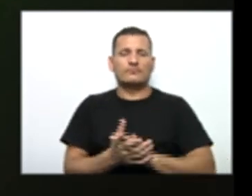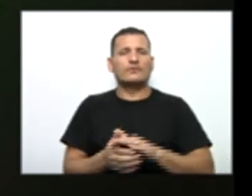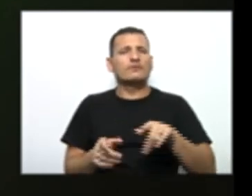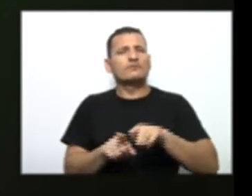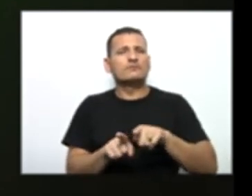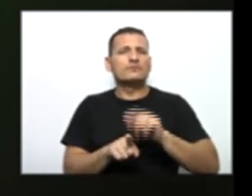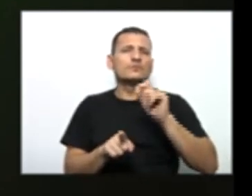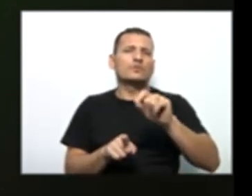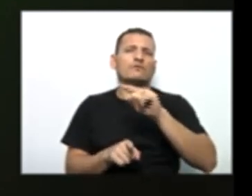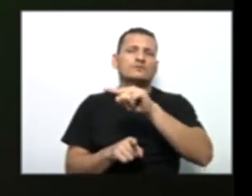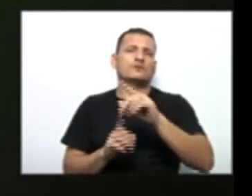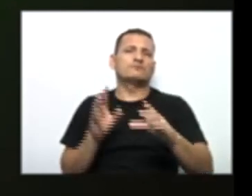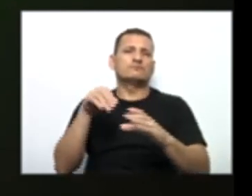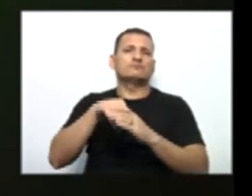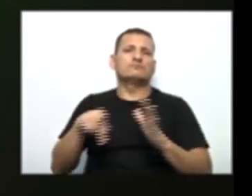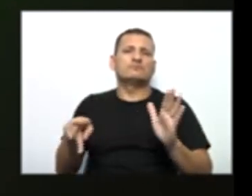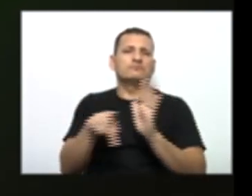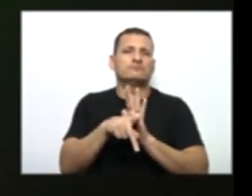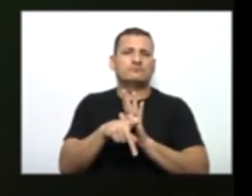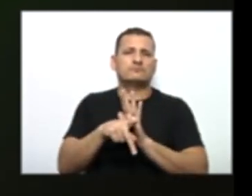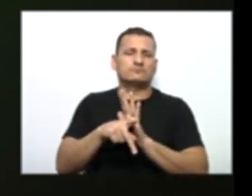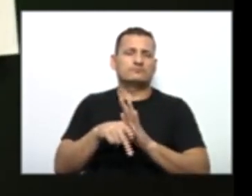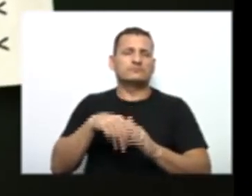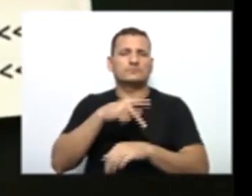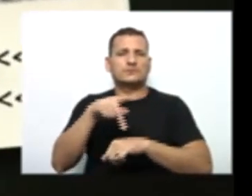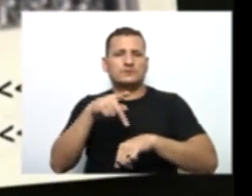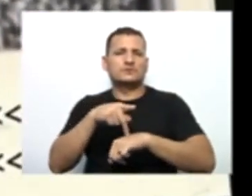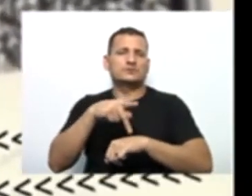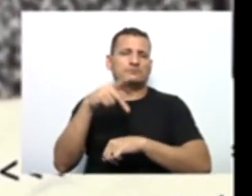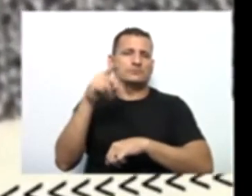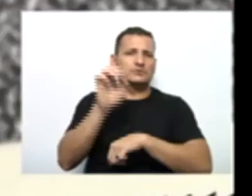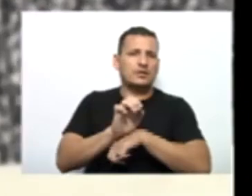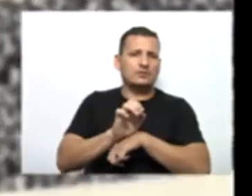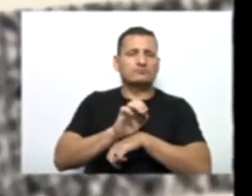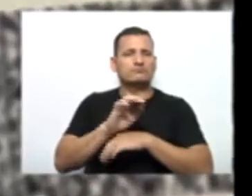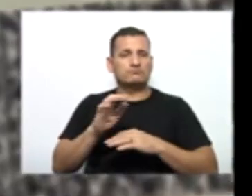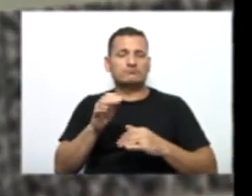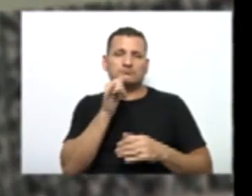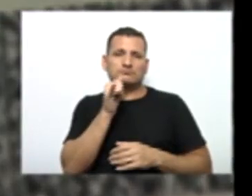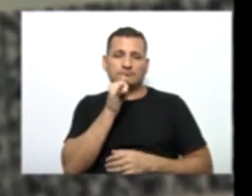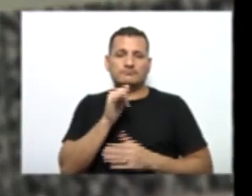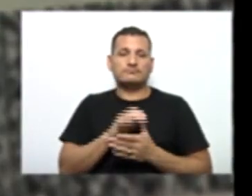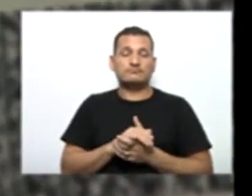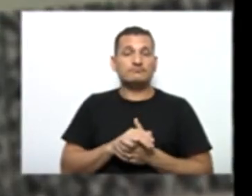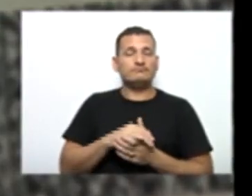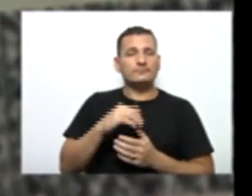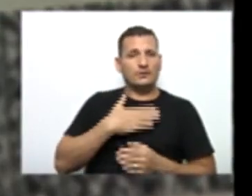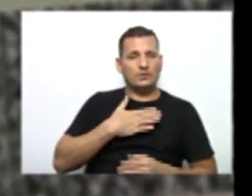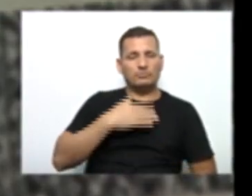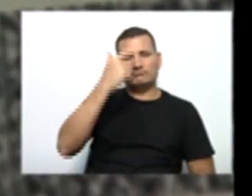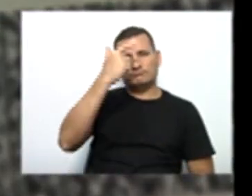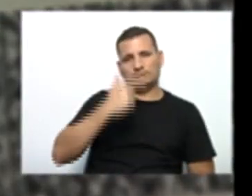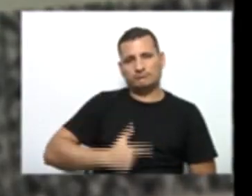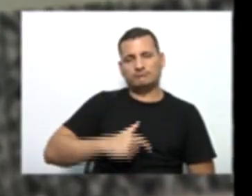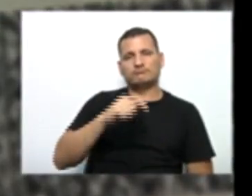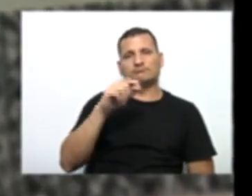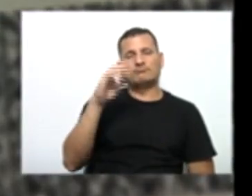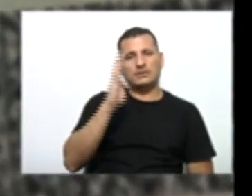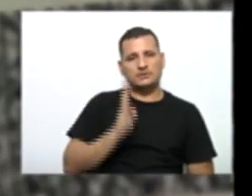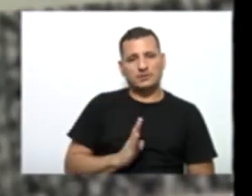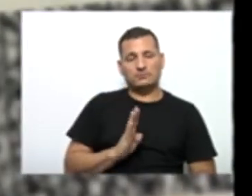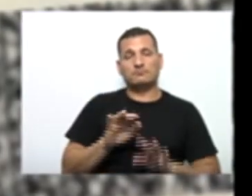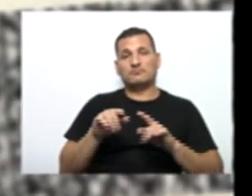cidadania ativa. No exercício da sua cidadania, a pessoa age em prol do bem comum, pois os problemas da